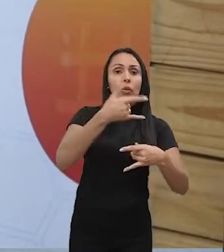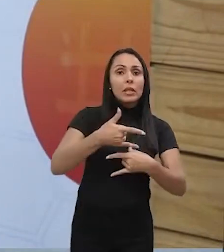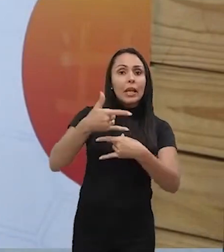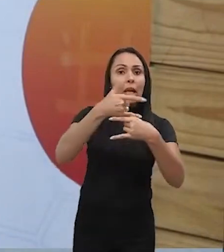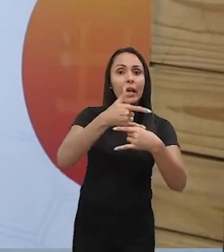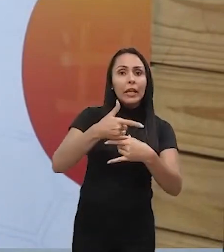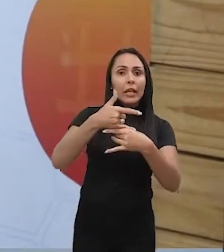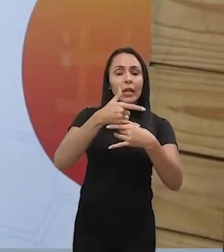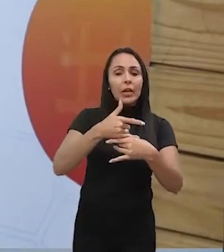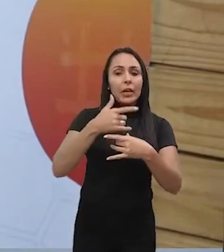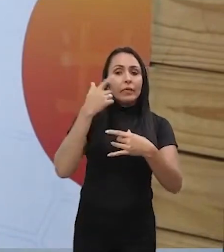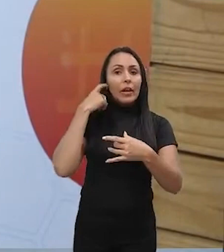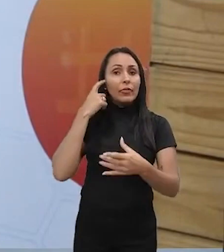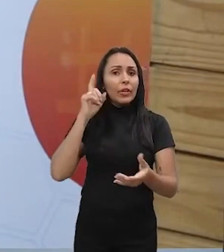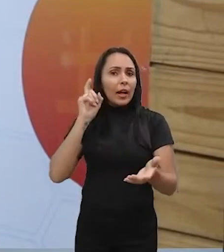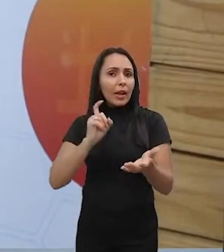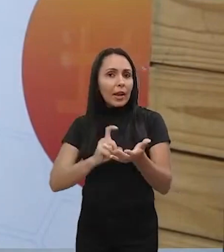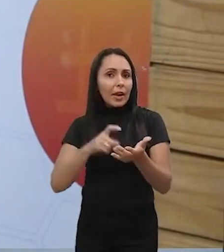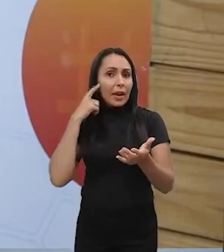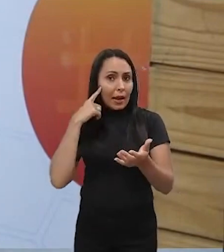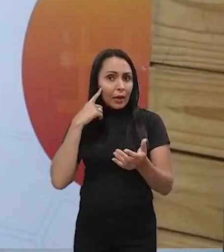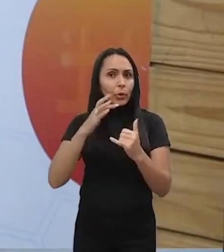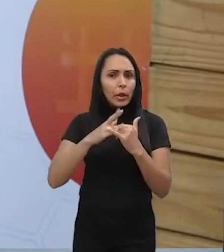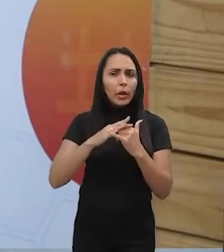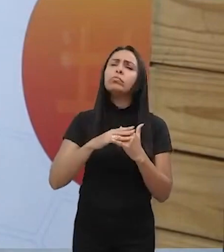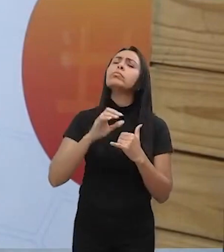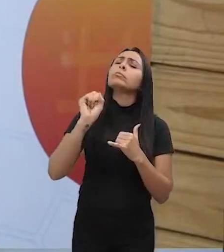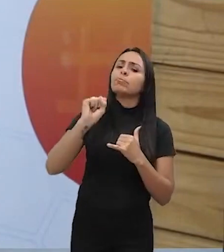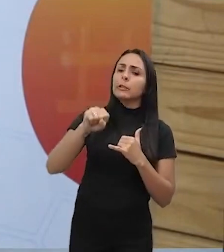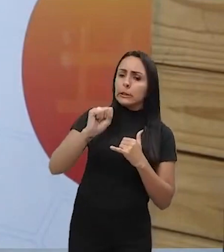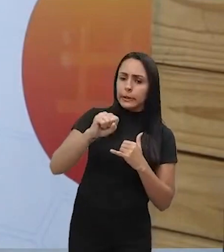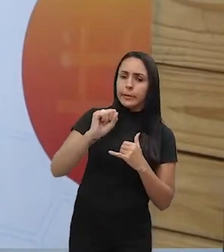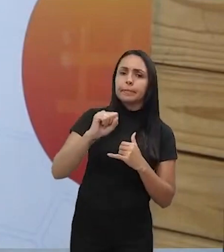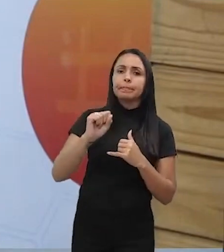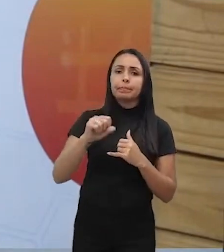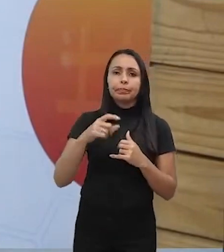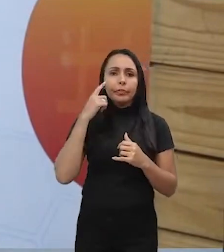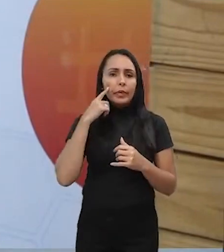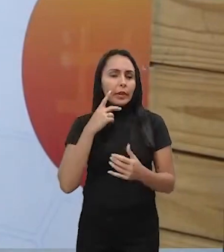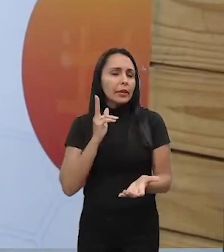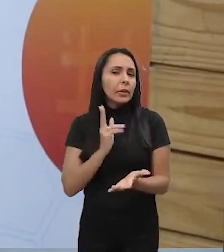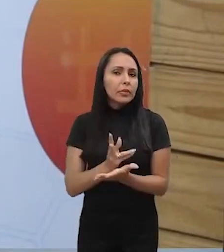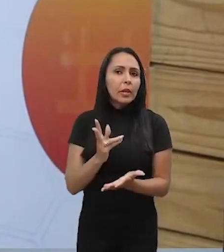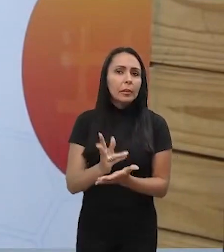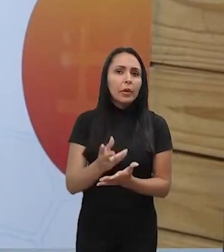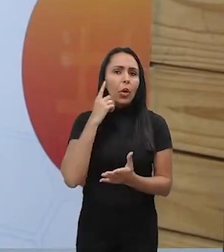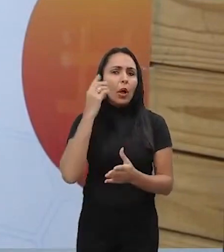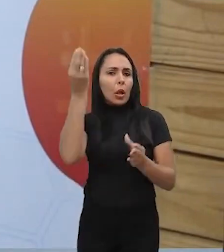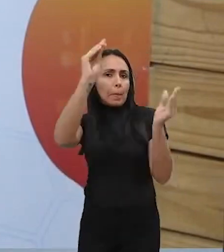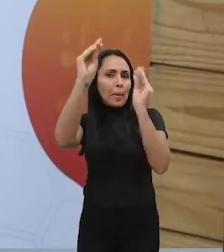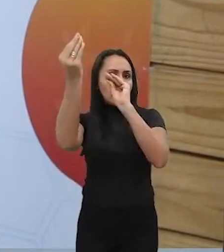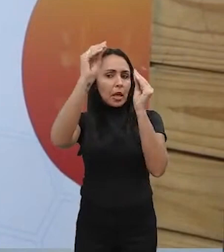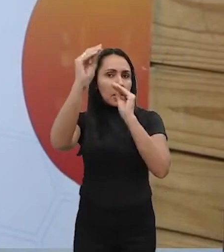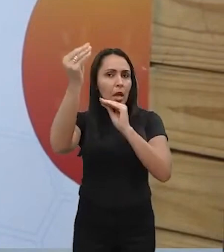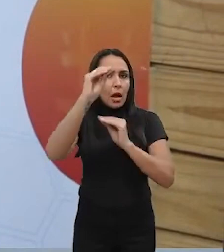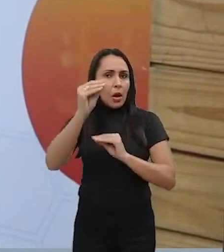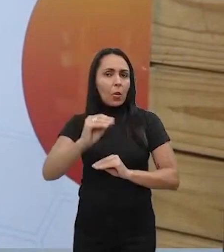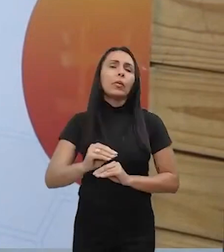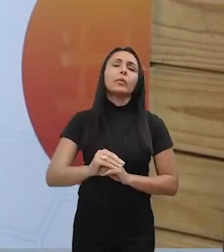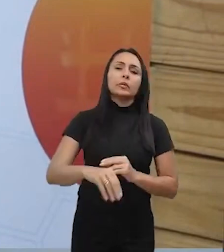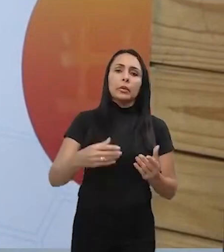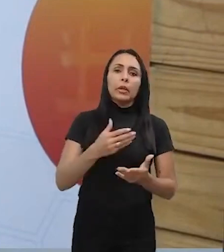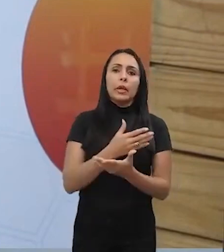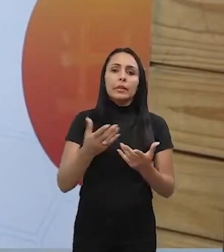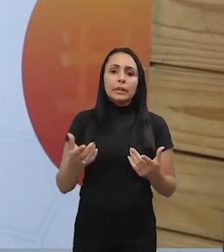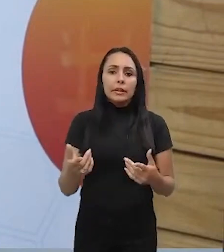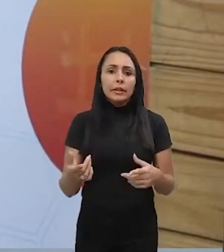live ficará gravada. Sim, a nossa pretensão é estar sempre colocando material que seja atual,